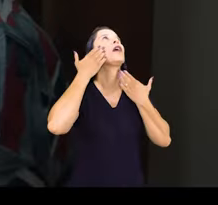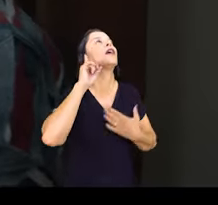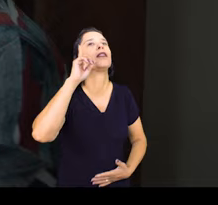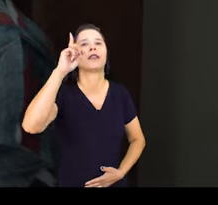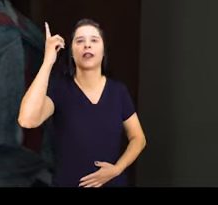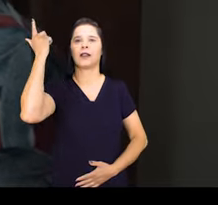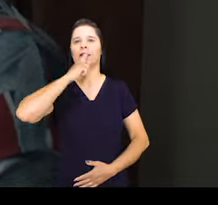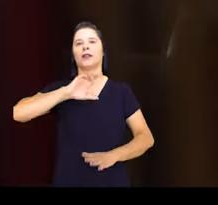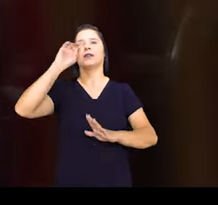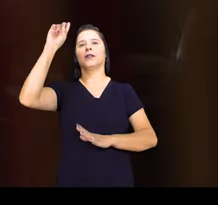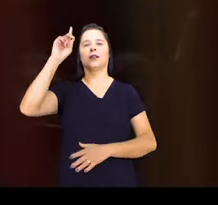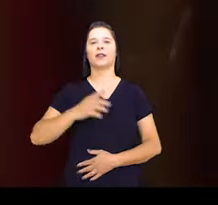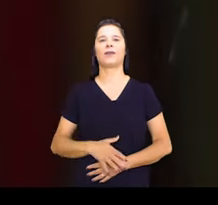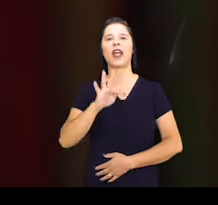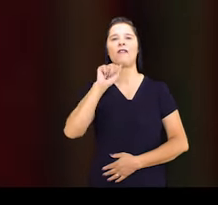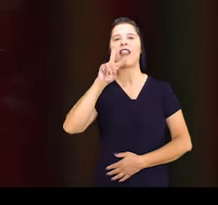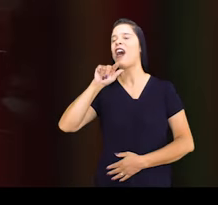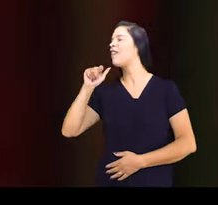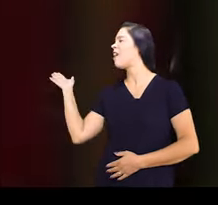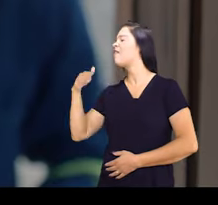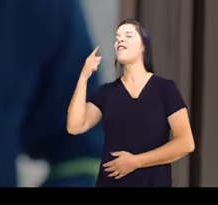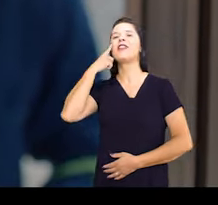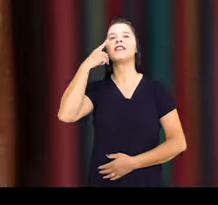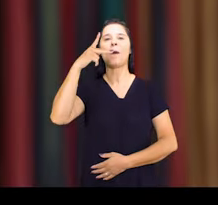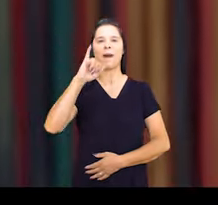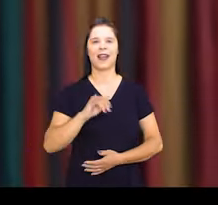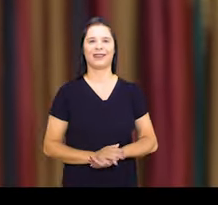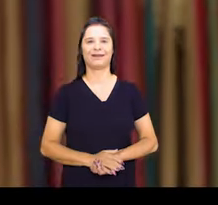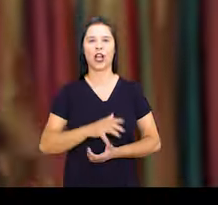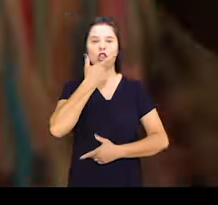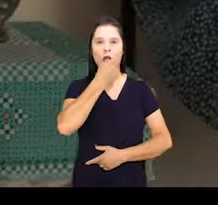Graça alcançada, senhor. Flavinha, vem ver seu pai.